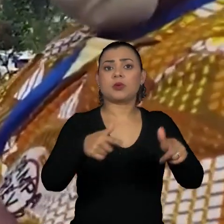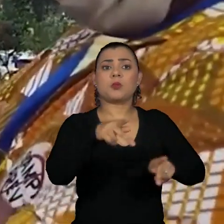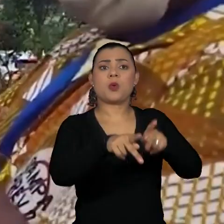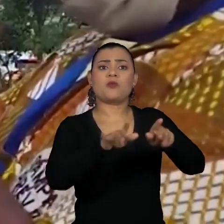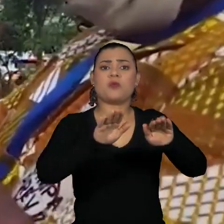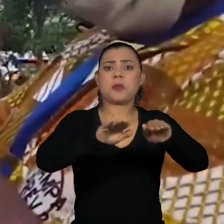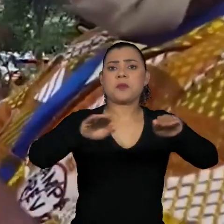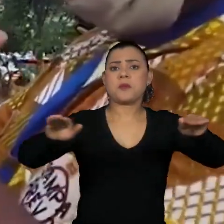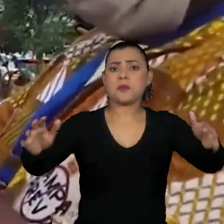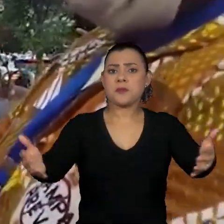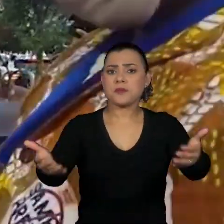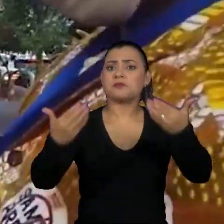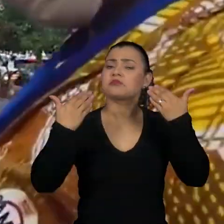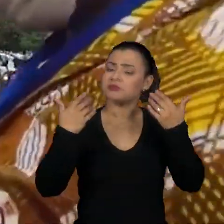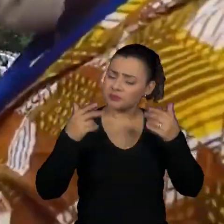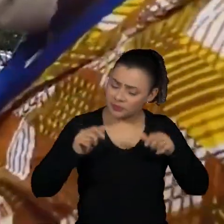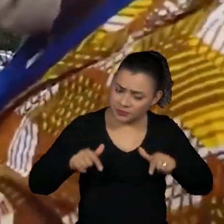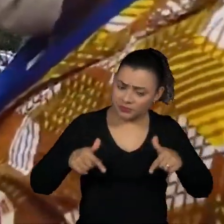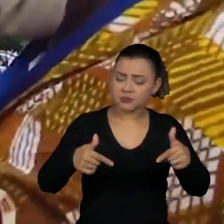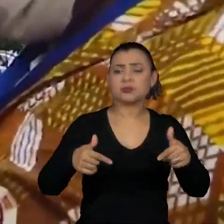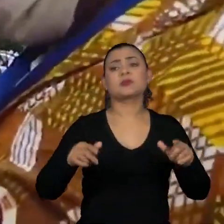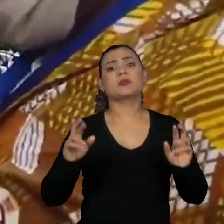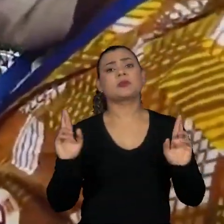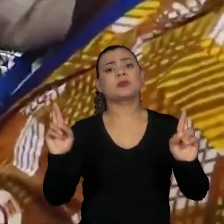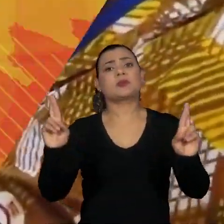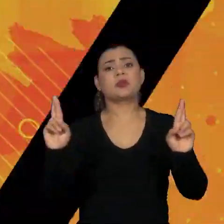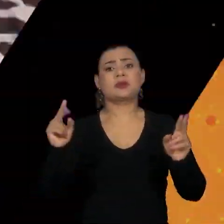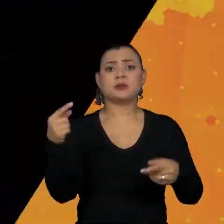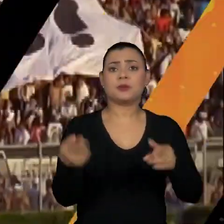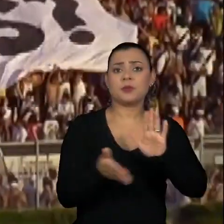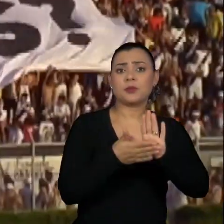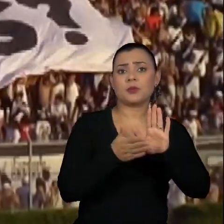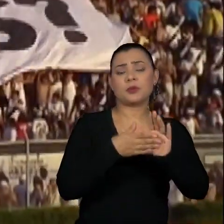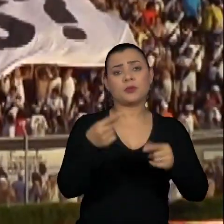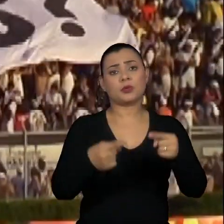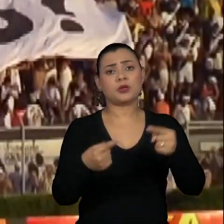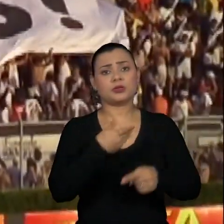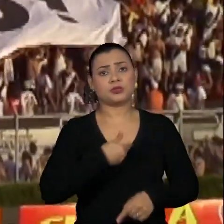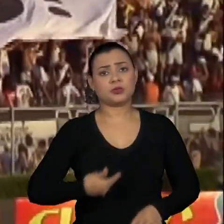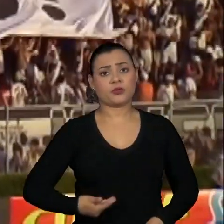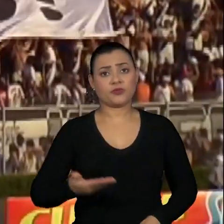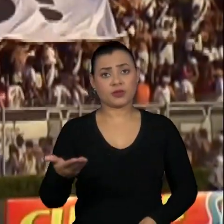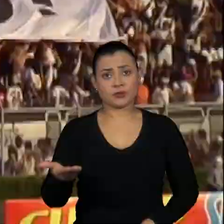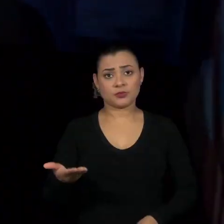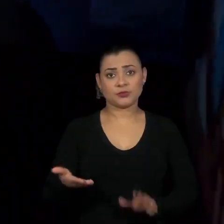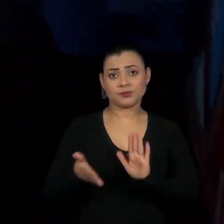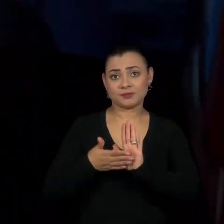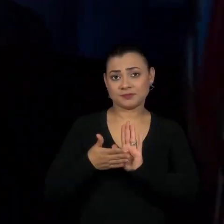um lugar que tenha esperança, política pública.